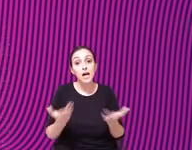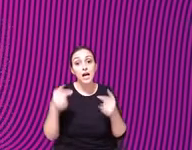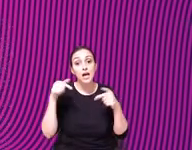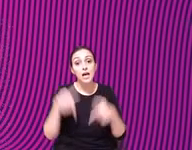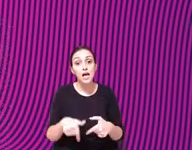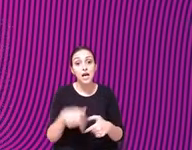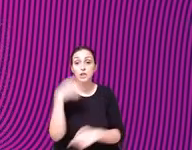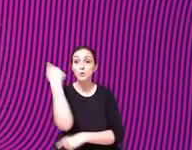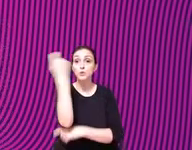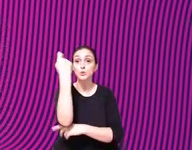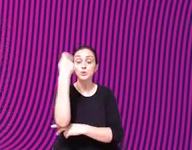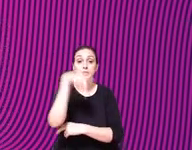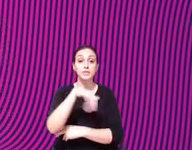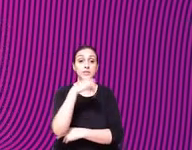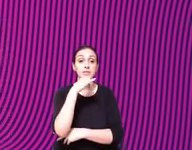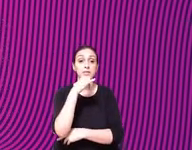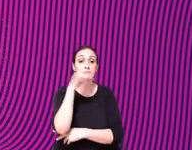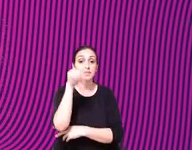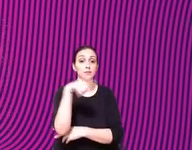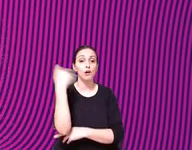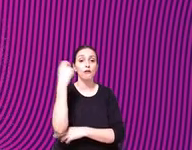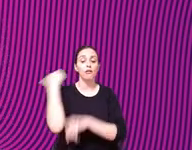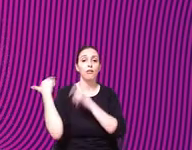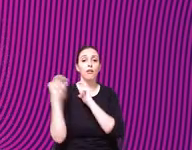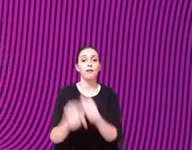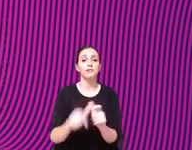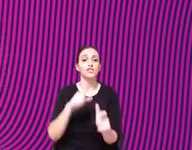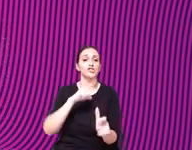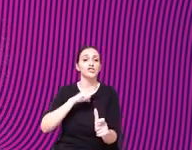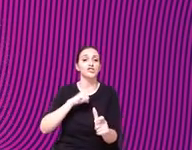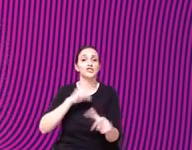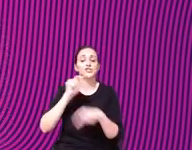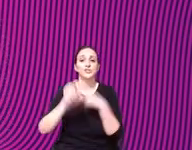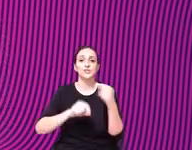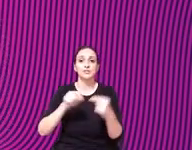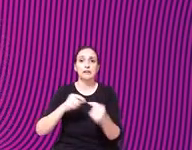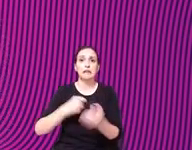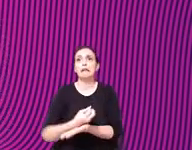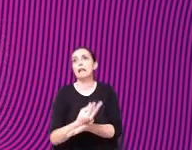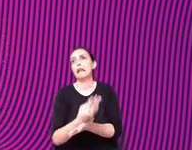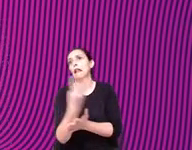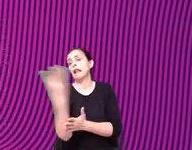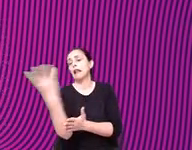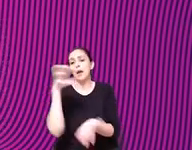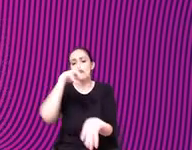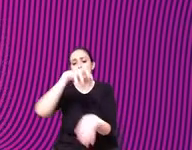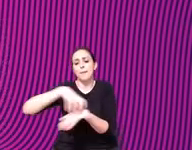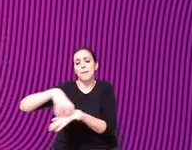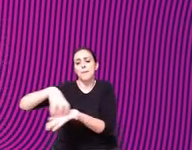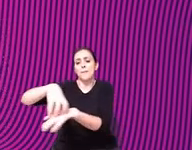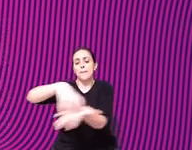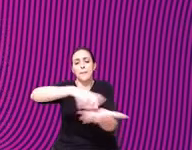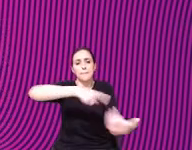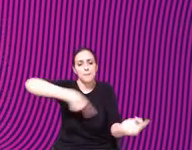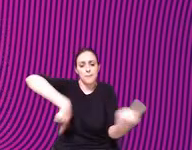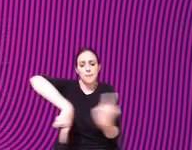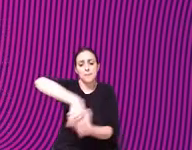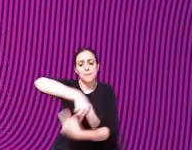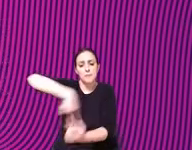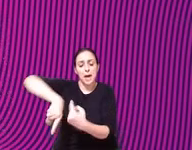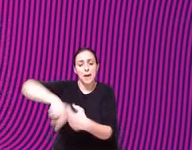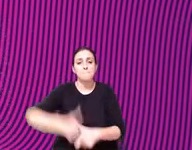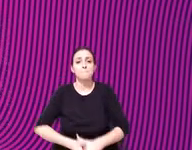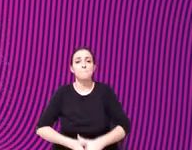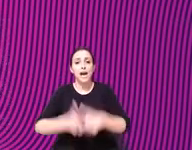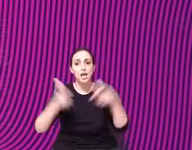Sul, por exemplo, tradicionalmente a gente tinha dezenas de unidades de diálise, e na maioria das cidades tinha uma unidade de